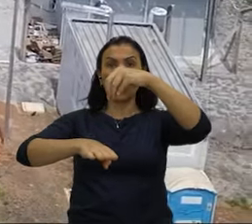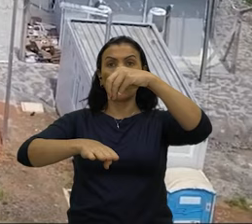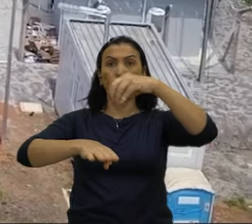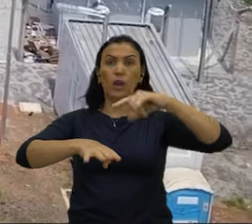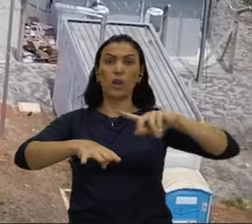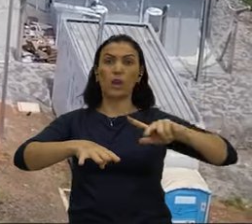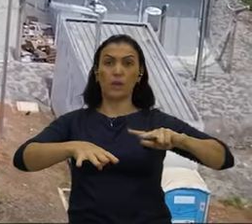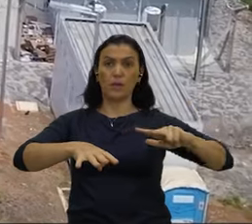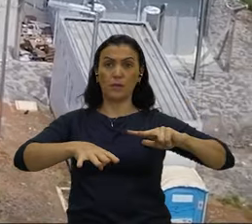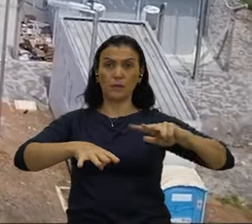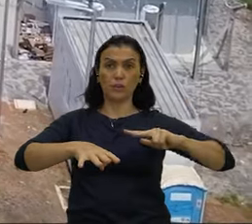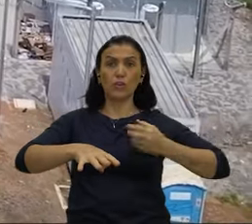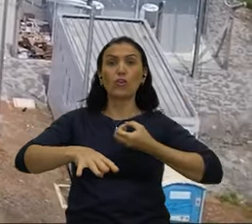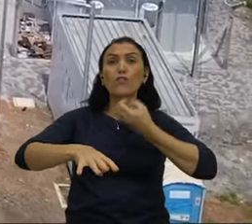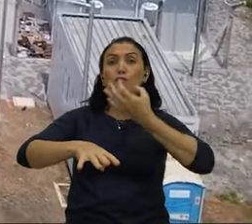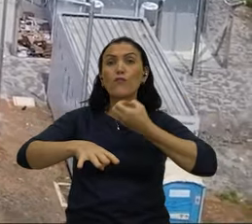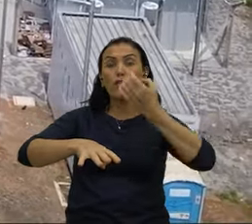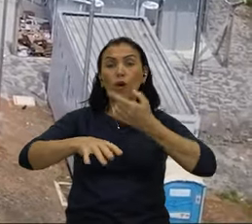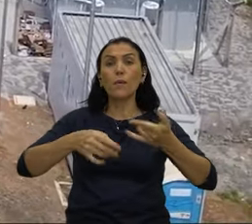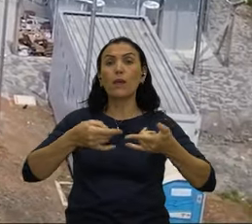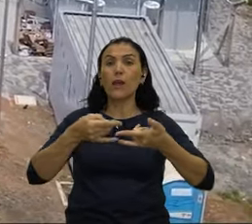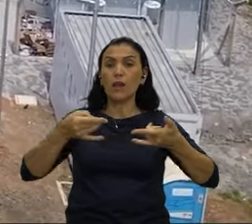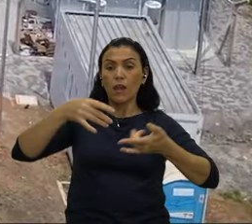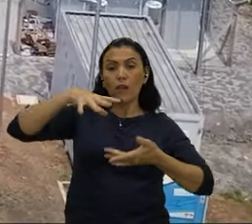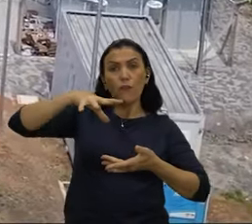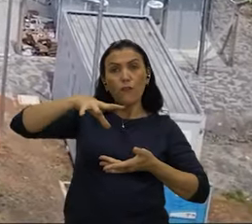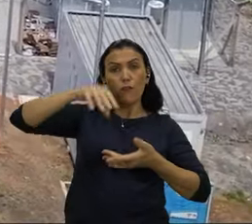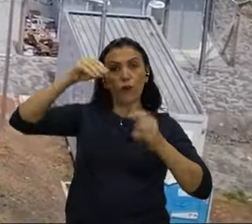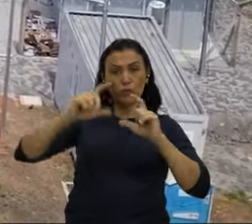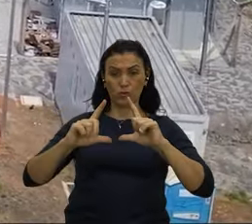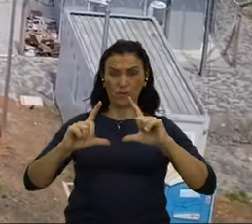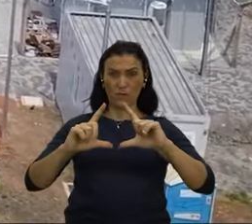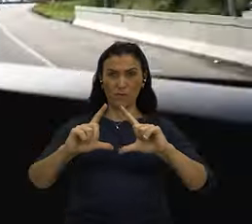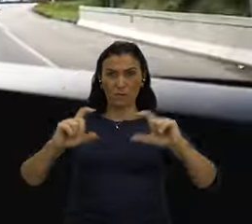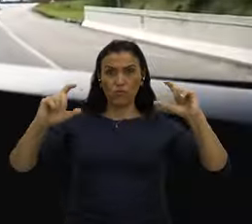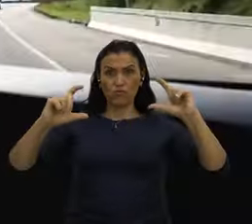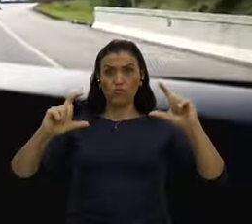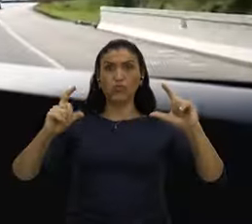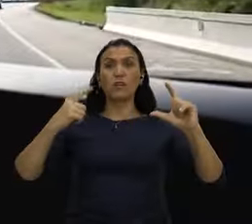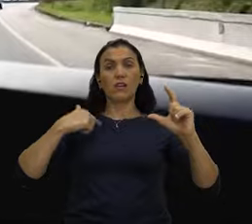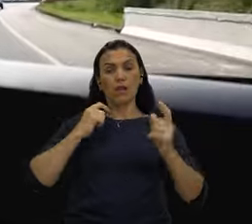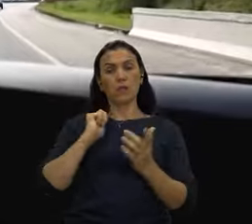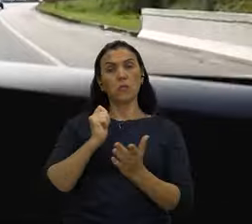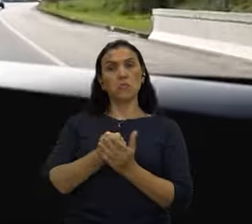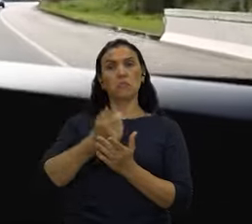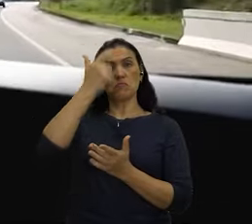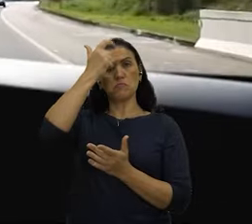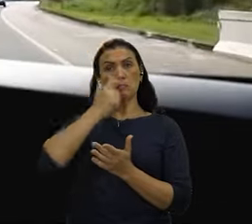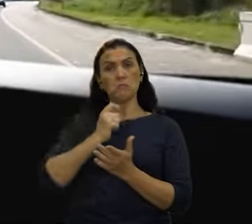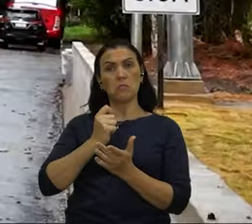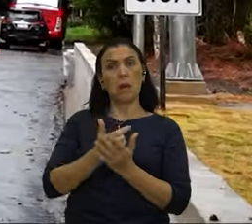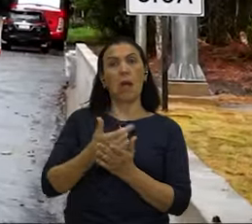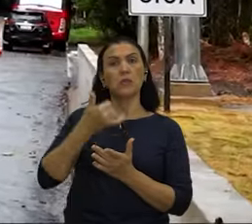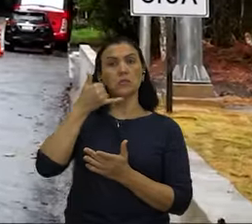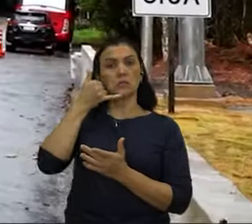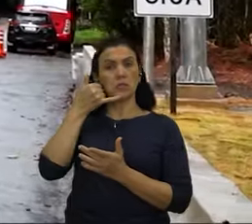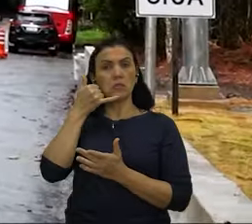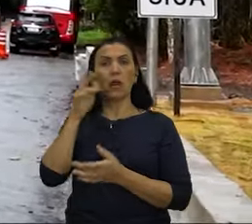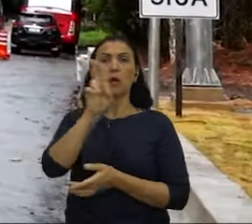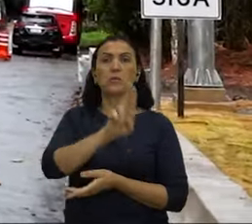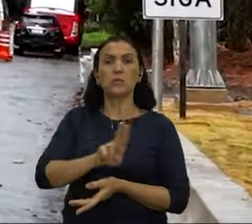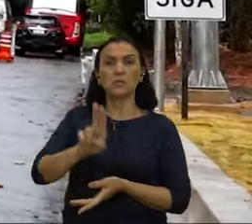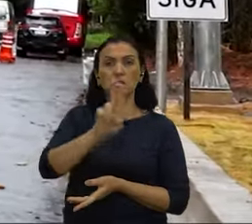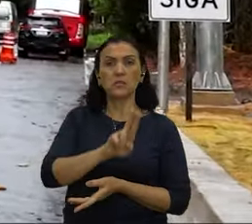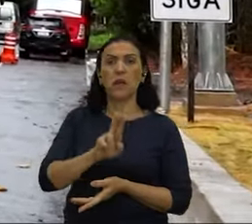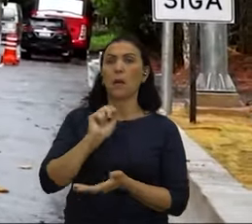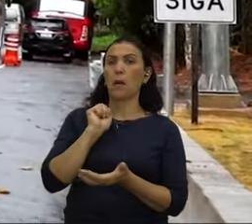ele capta a passagem, né? Tira a foto da placa e o usuário vai pagar pelo celular